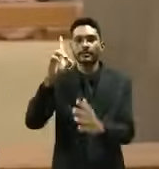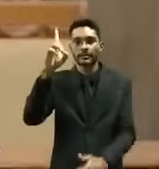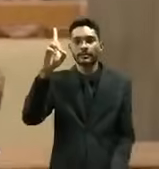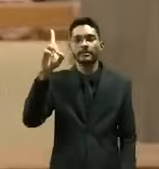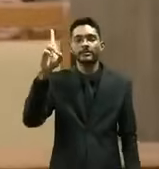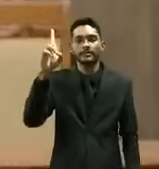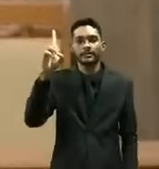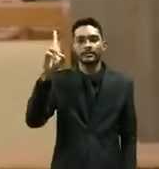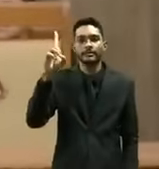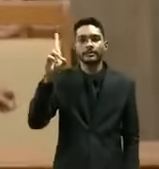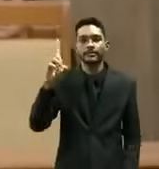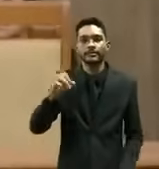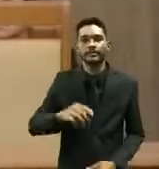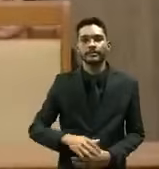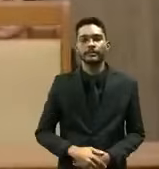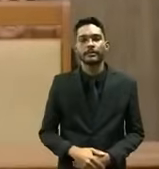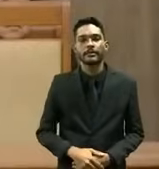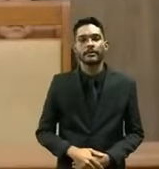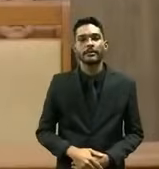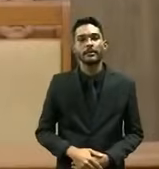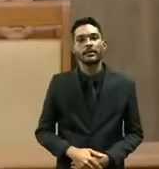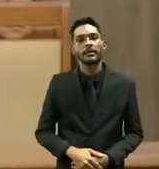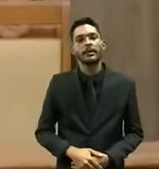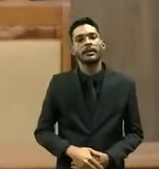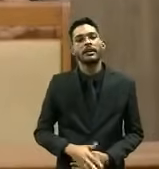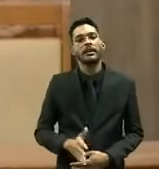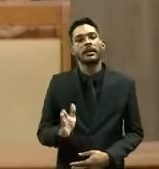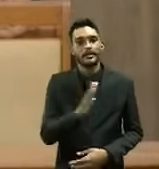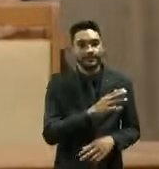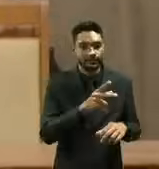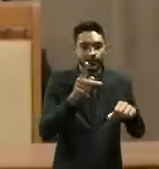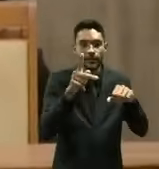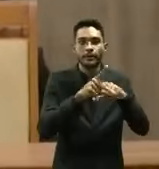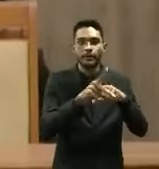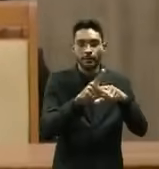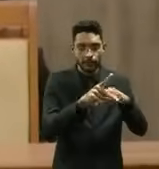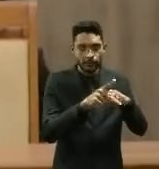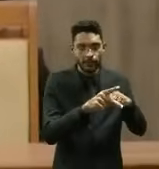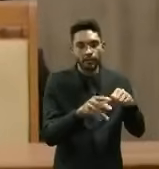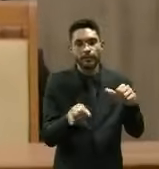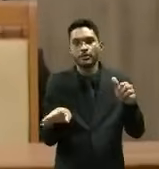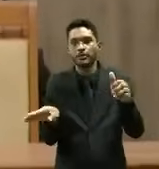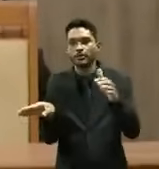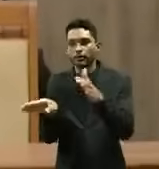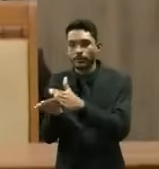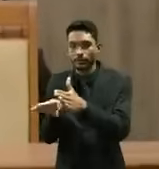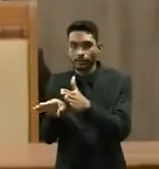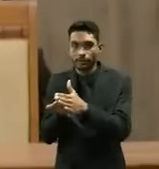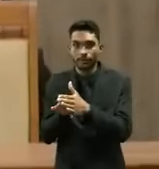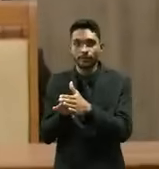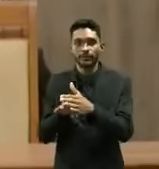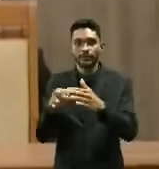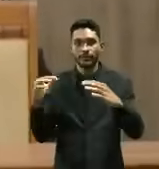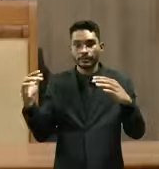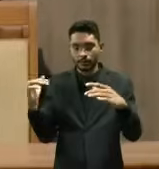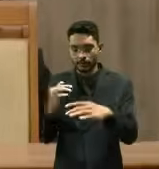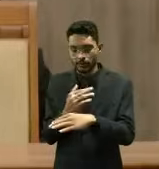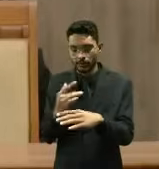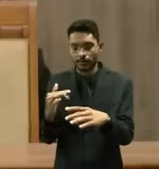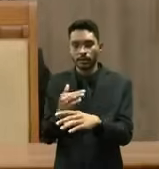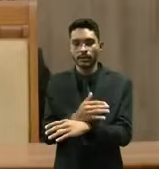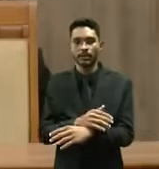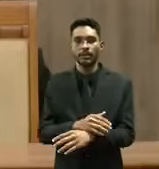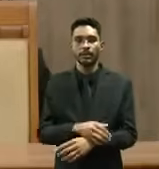glorifica aí o Pedro chegou lá olha o que disse o Cornélio pastor Zé Raimundo todos nós